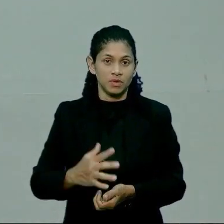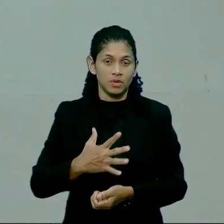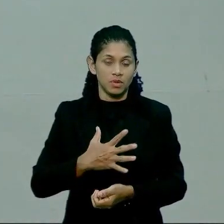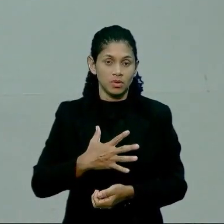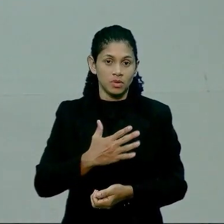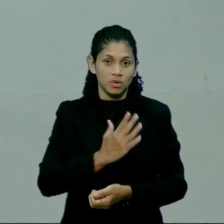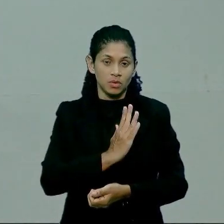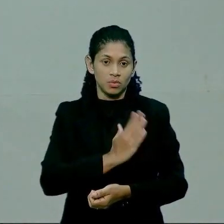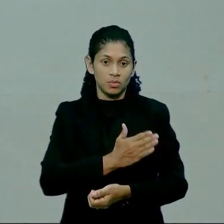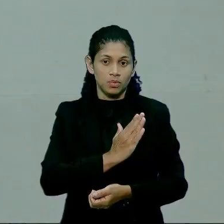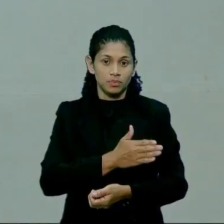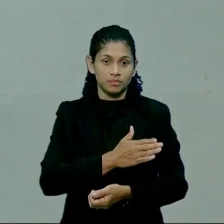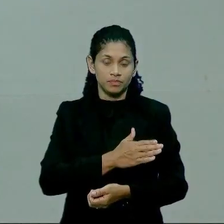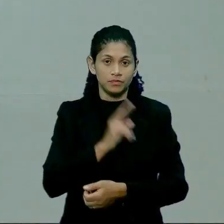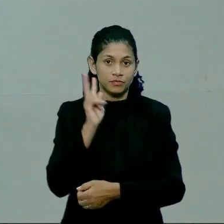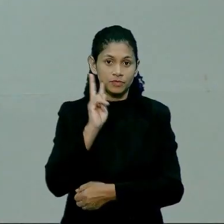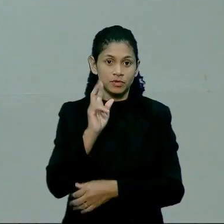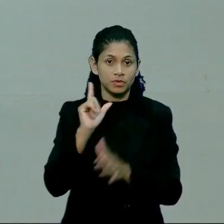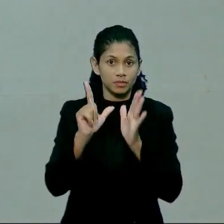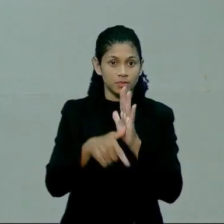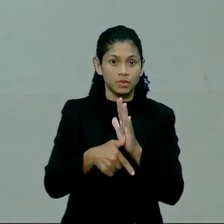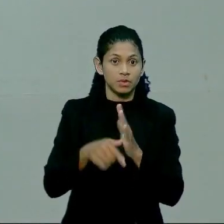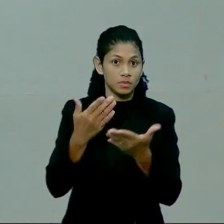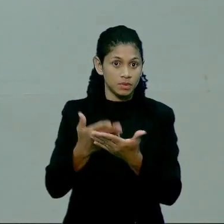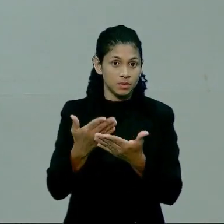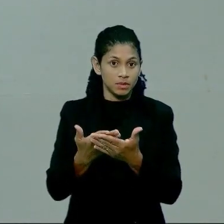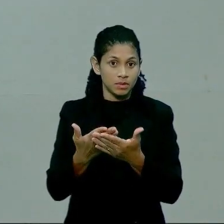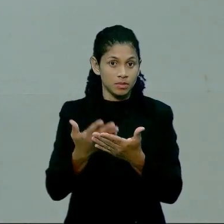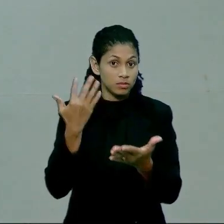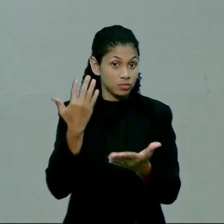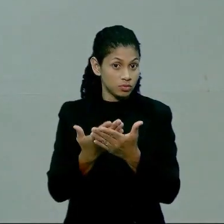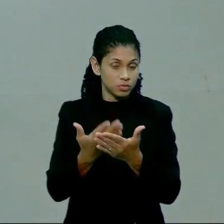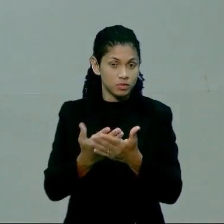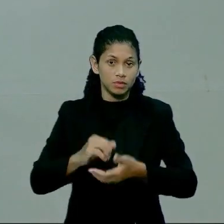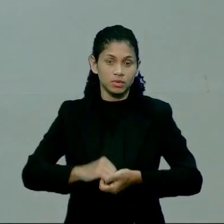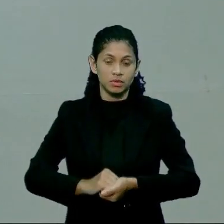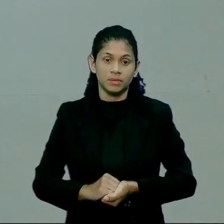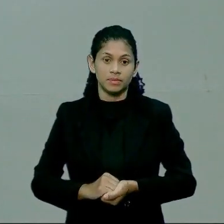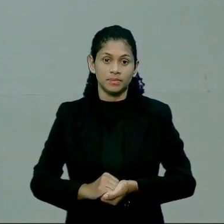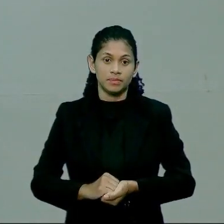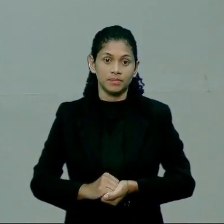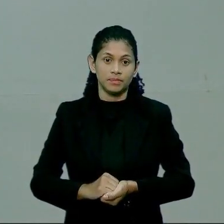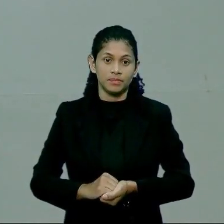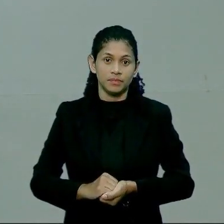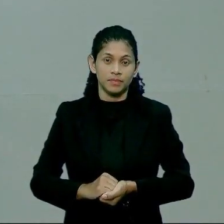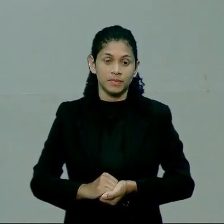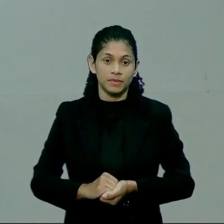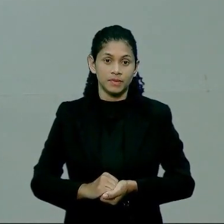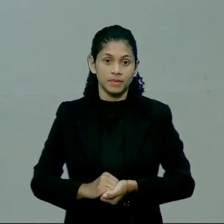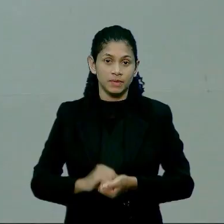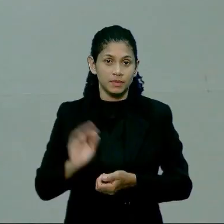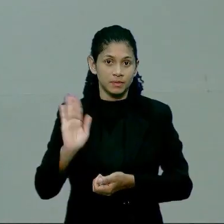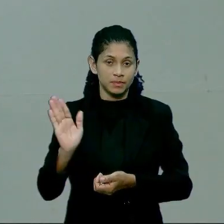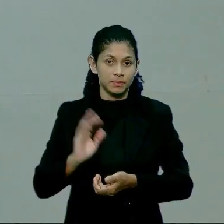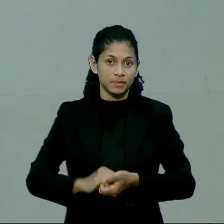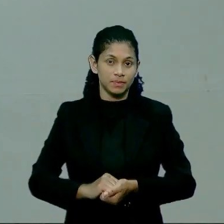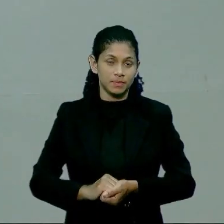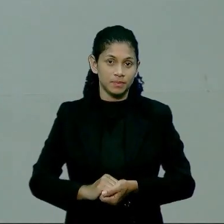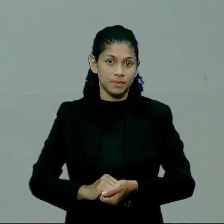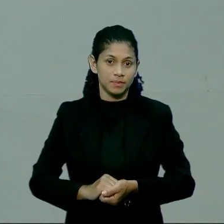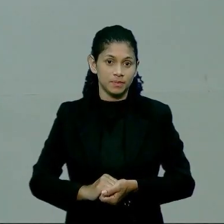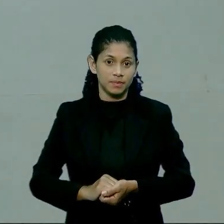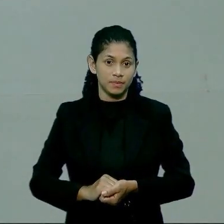Mas enfim, vejo vocês na próxima. E vamos estudar ou assistir Grey's Anatomy, é o que tem pra hoje. Vejo vocês e é isso aí. Tchau, tchau.